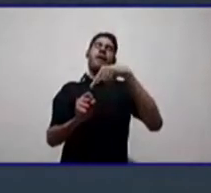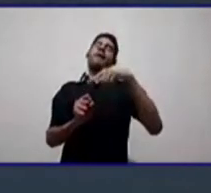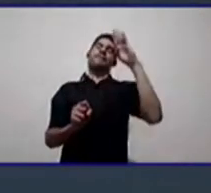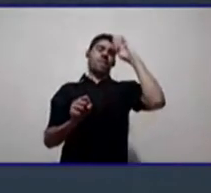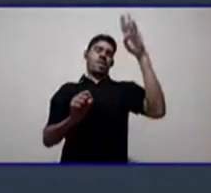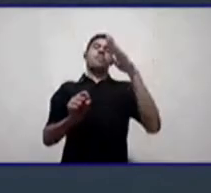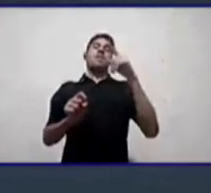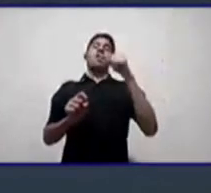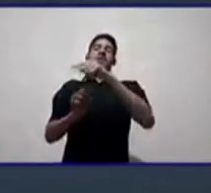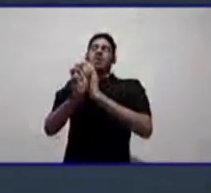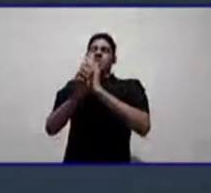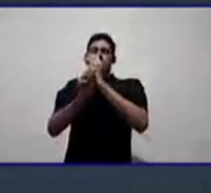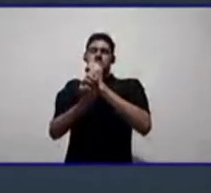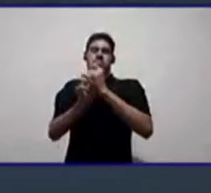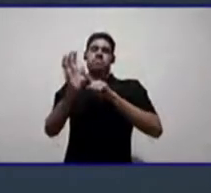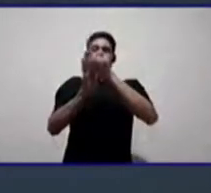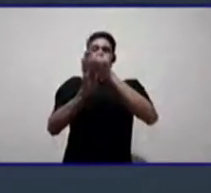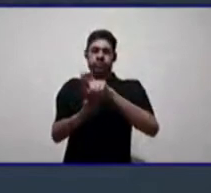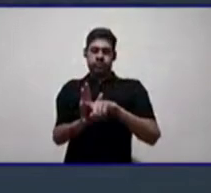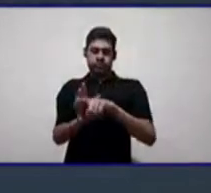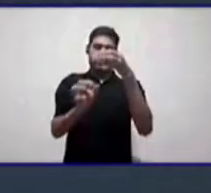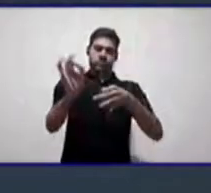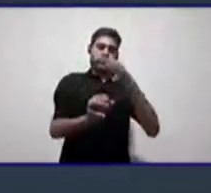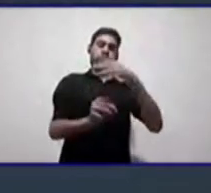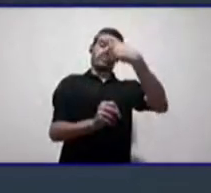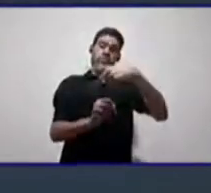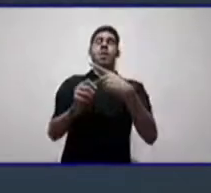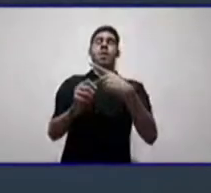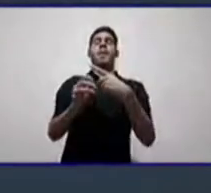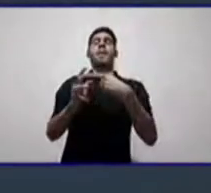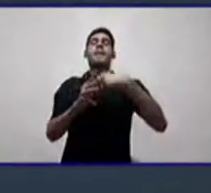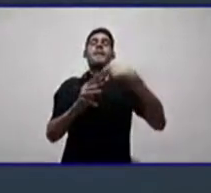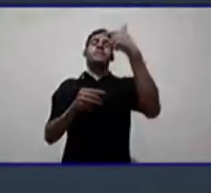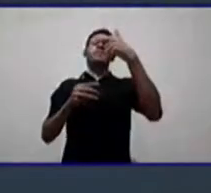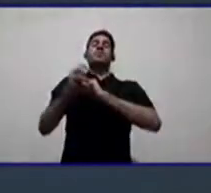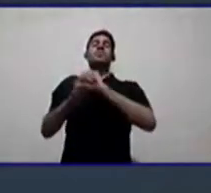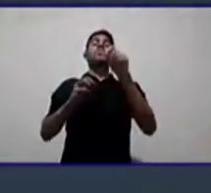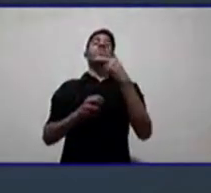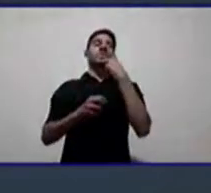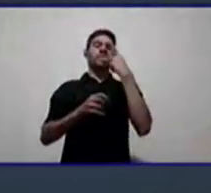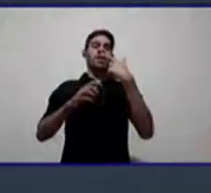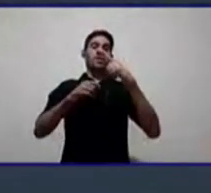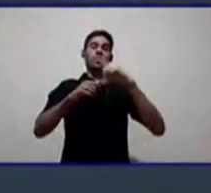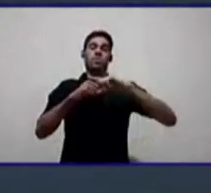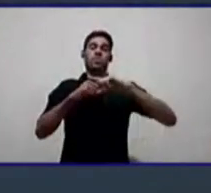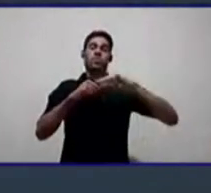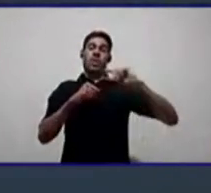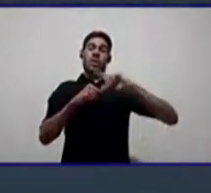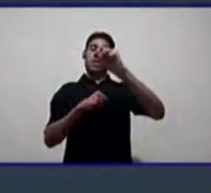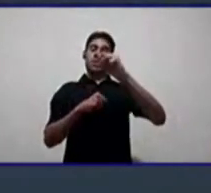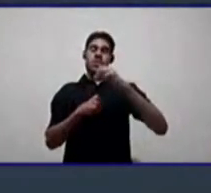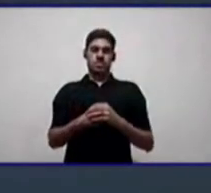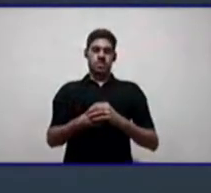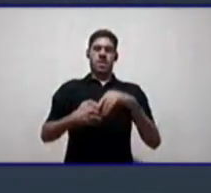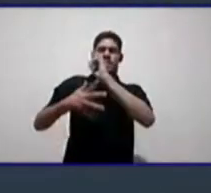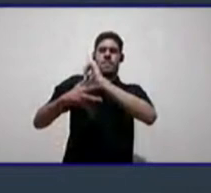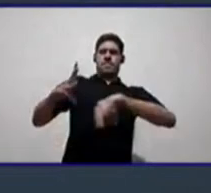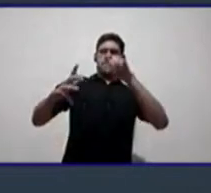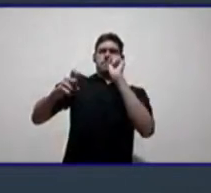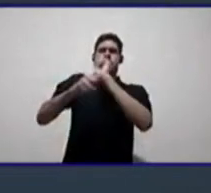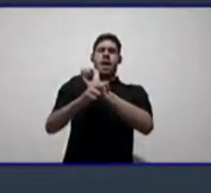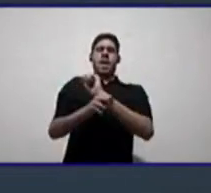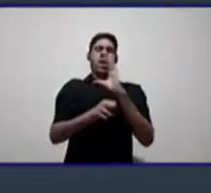dessa prestação de contas e seu julgamento. E o que diz o parágrafo 2º do artigo 48? A sanção de suspensão de repasse de novas